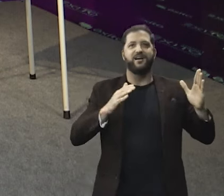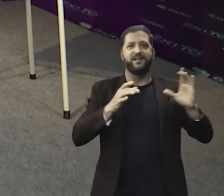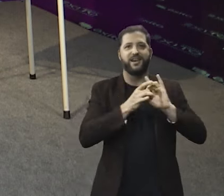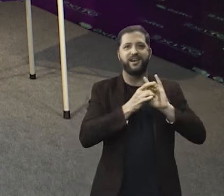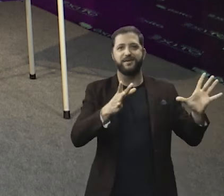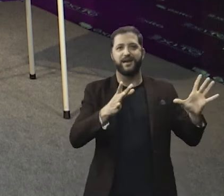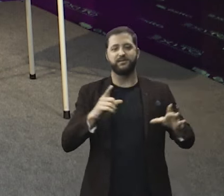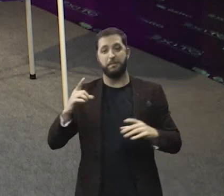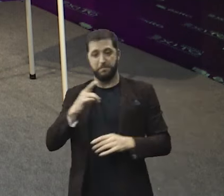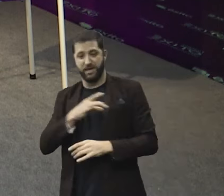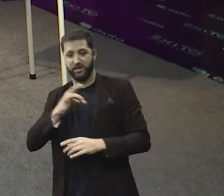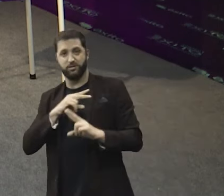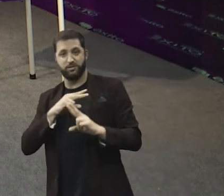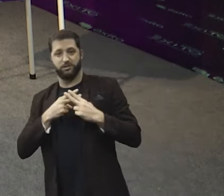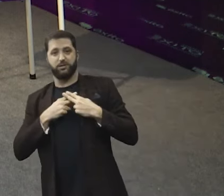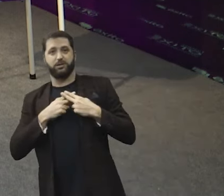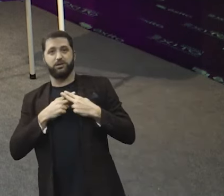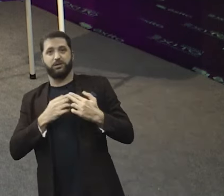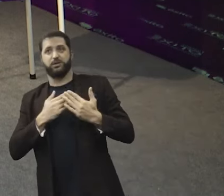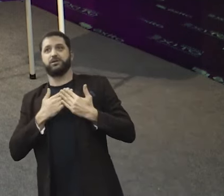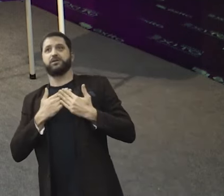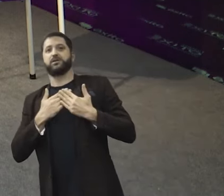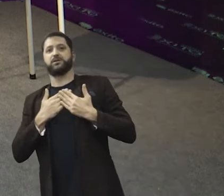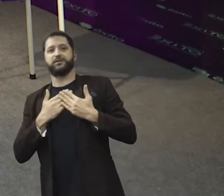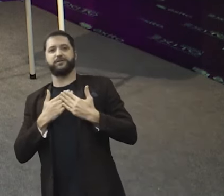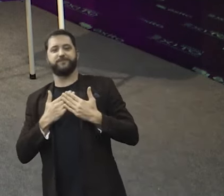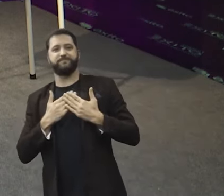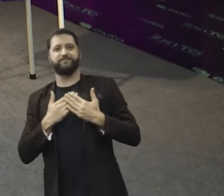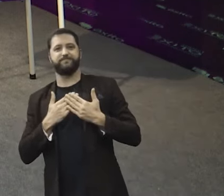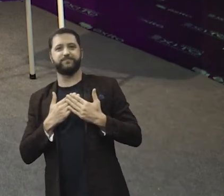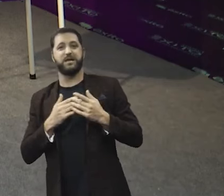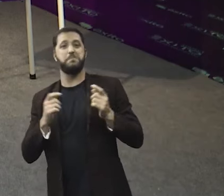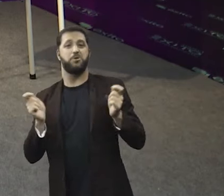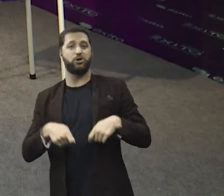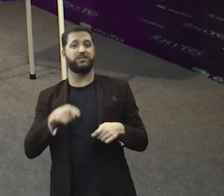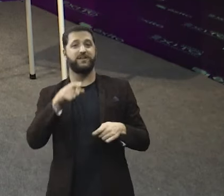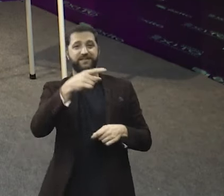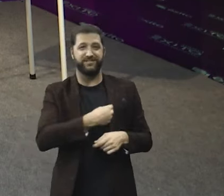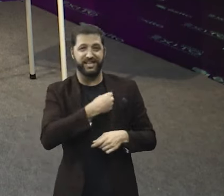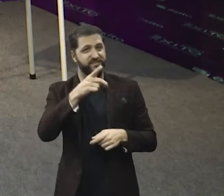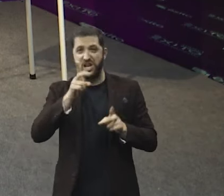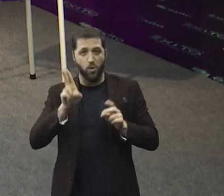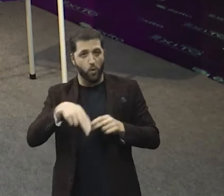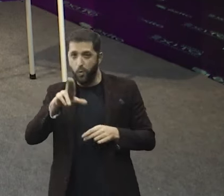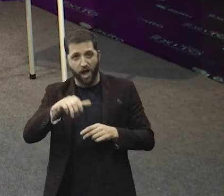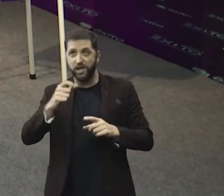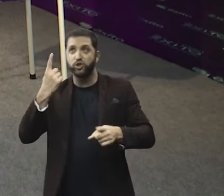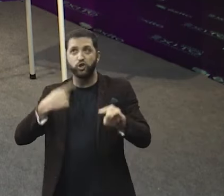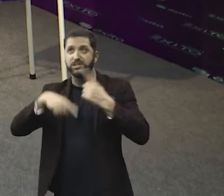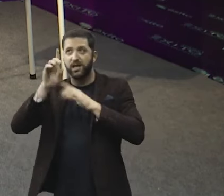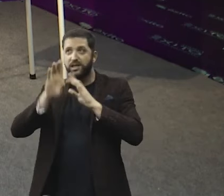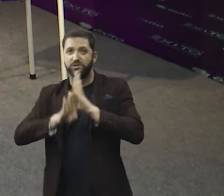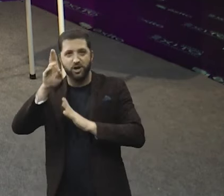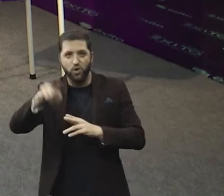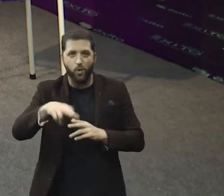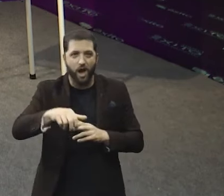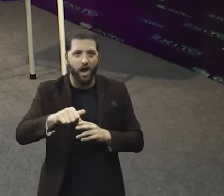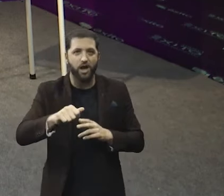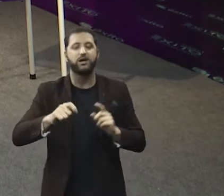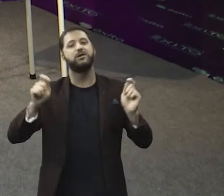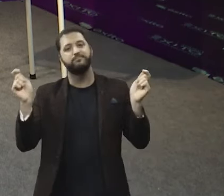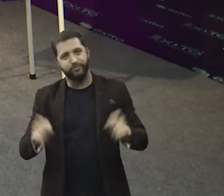você pode ser uma pessoa que nunca tem sucesso na vida e se você ainda não tem sucesso eu vou te dizer que o que causa conforme eu